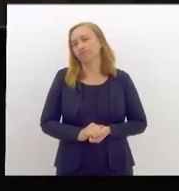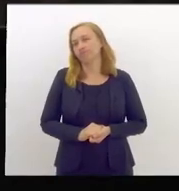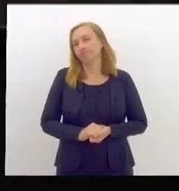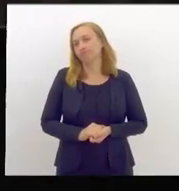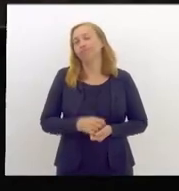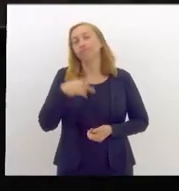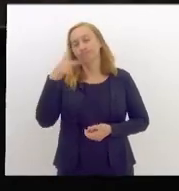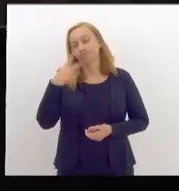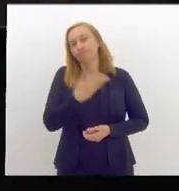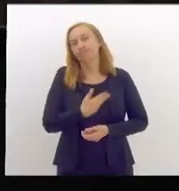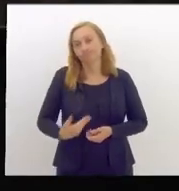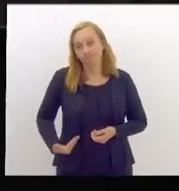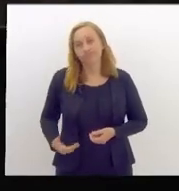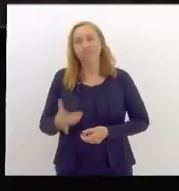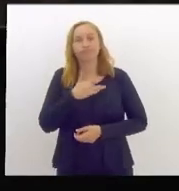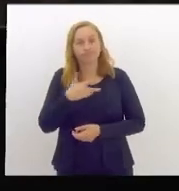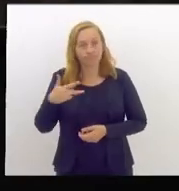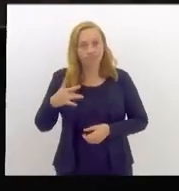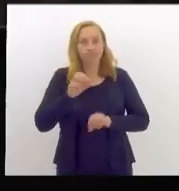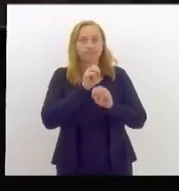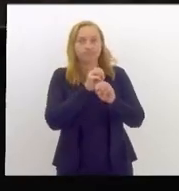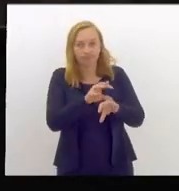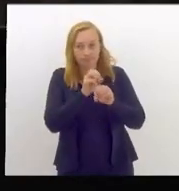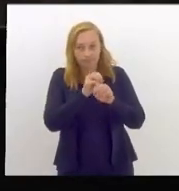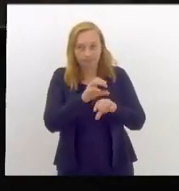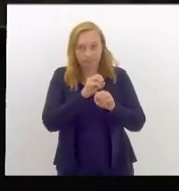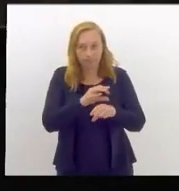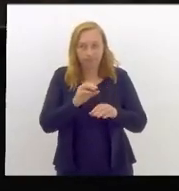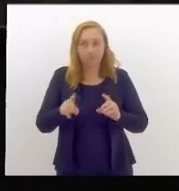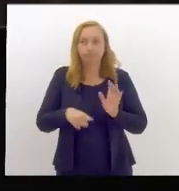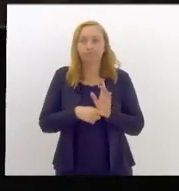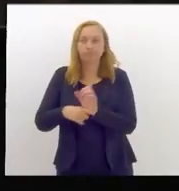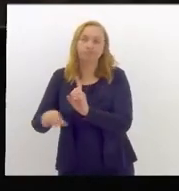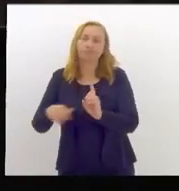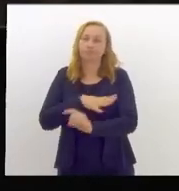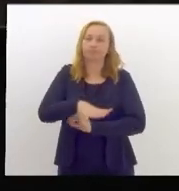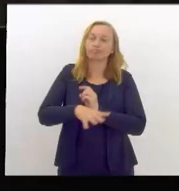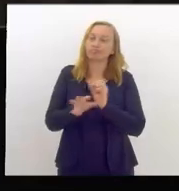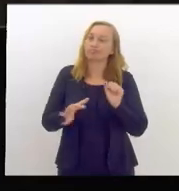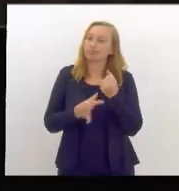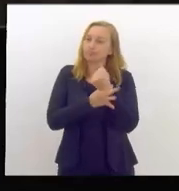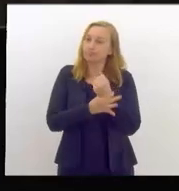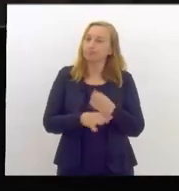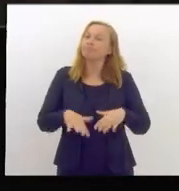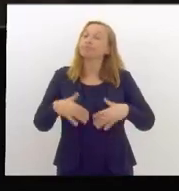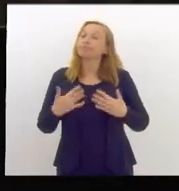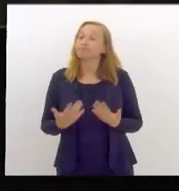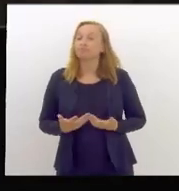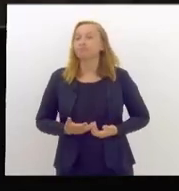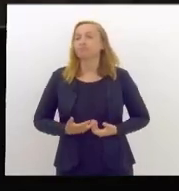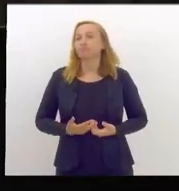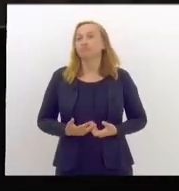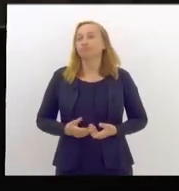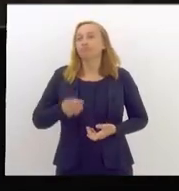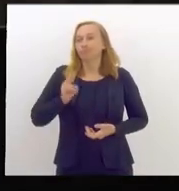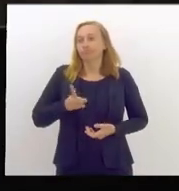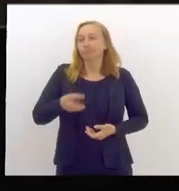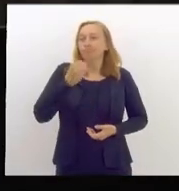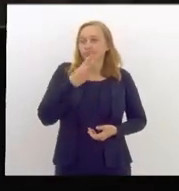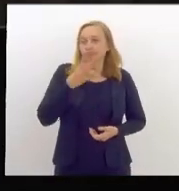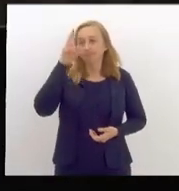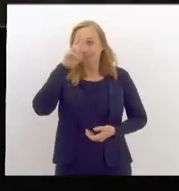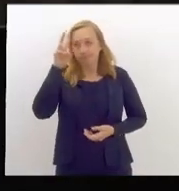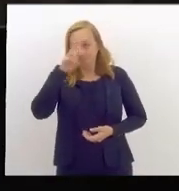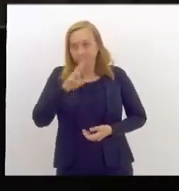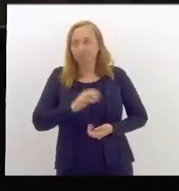das políticas públicas da saúde educação assistência social e segurança e finalmente É sempre bom lembrar